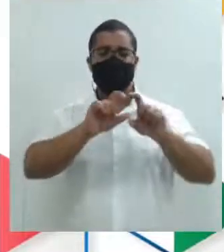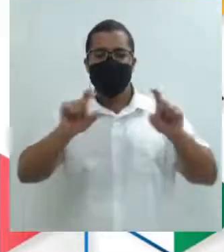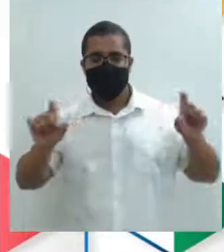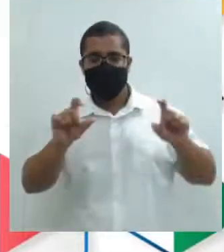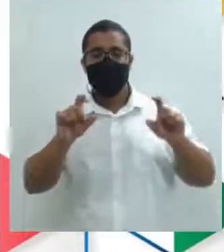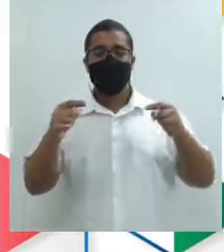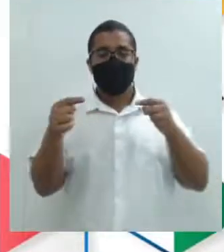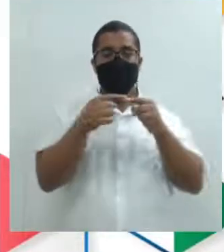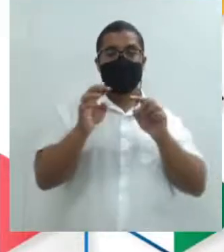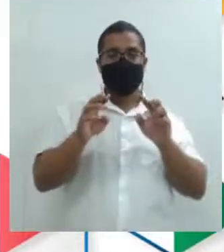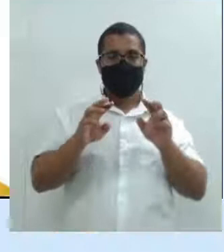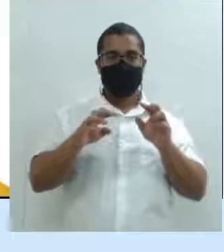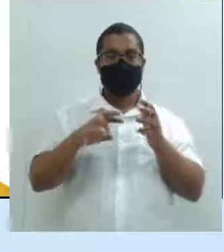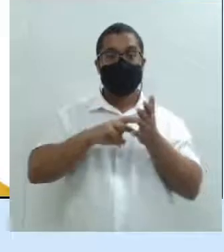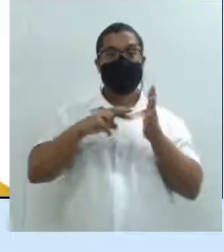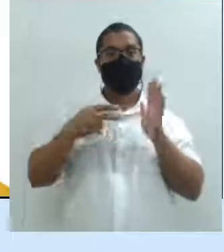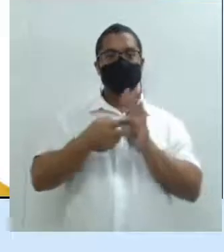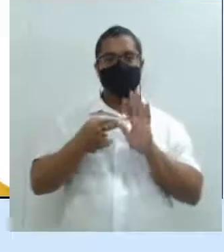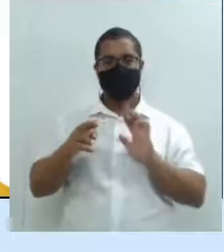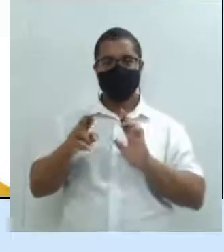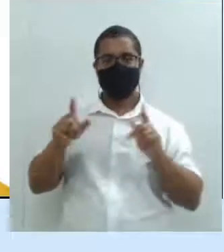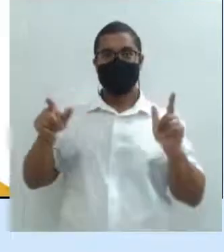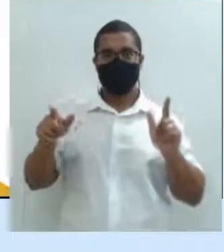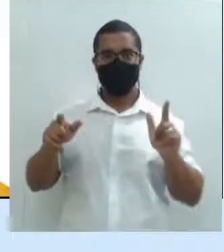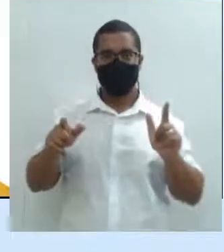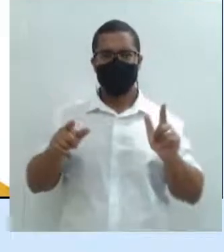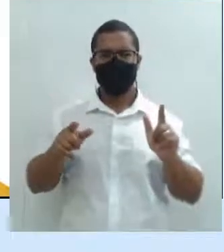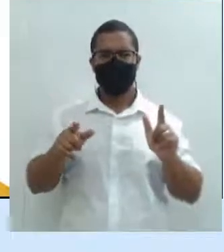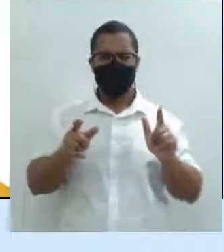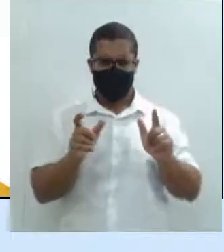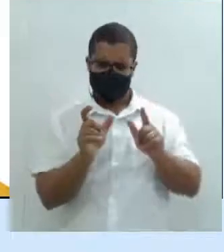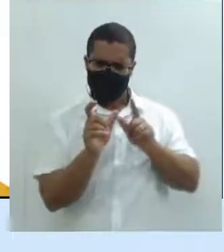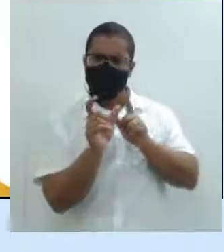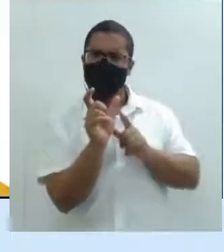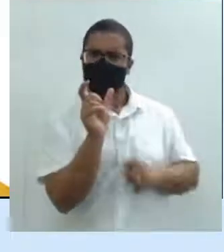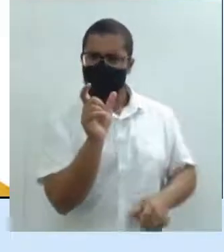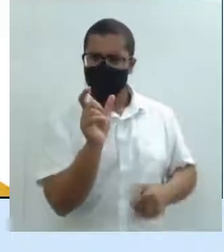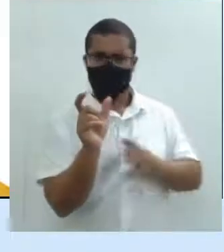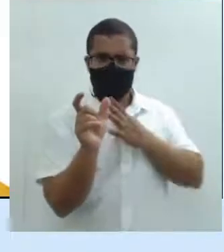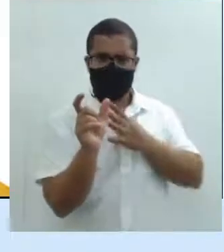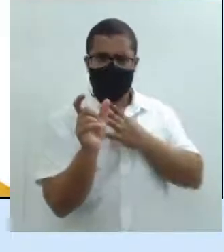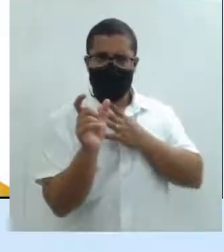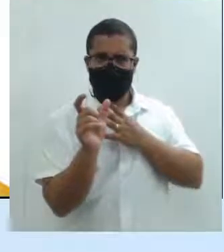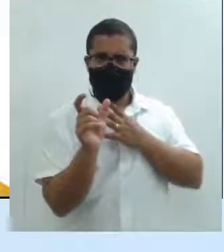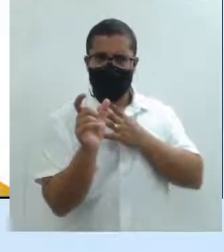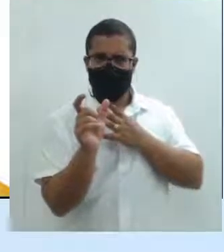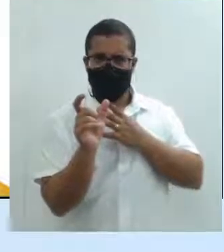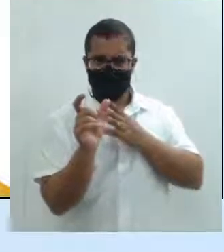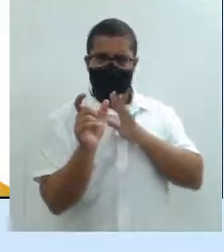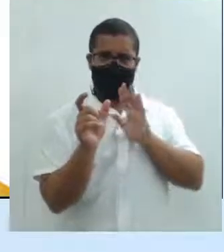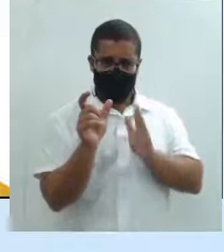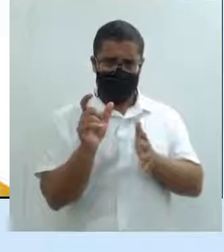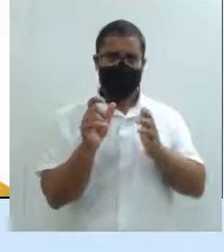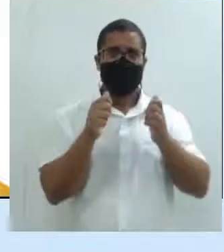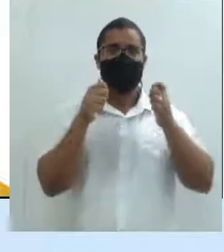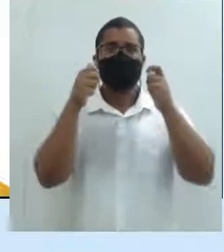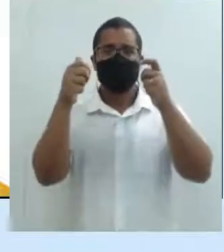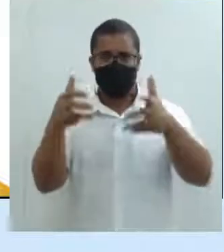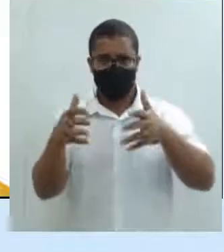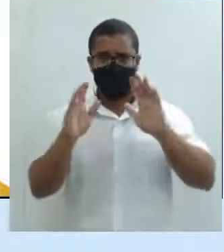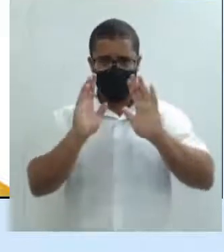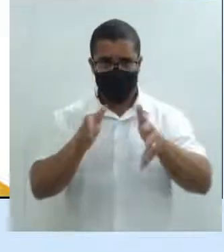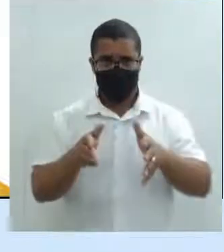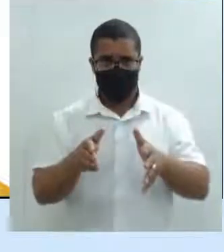sobre isso. Você sabe o que é ambiguidade? Alguém já falou para você a respeito disso? Vamos